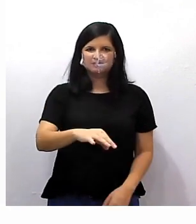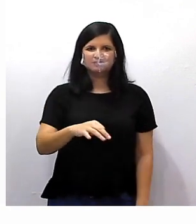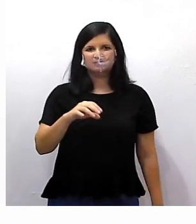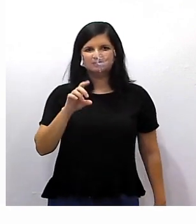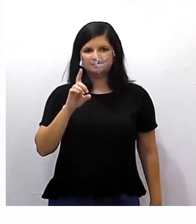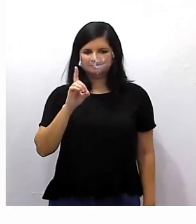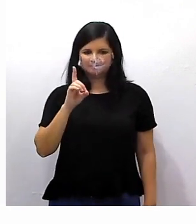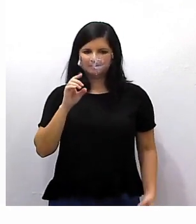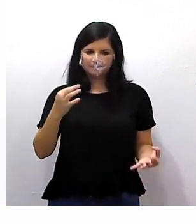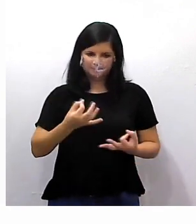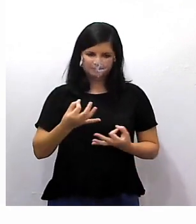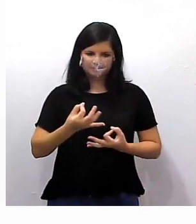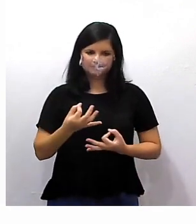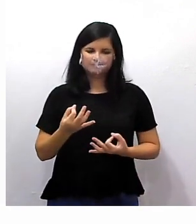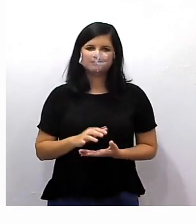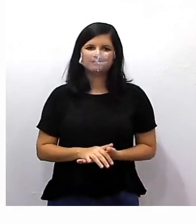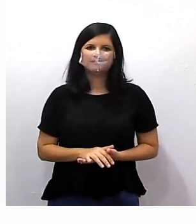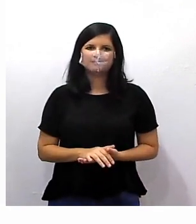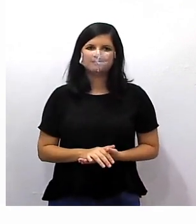Perfeito. Tá certo?